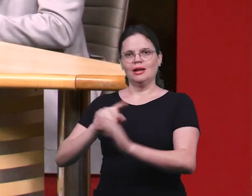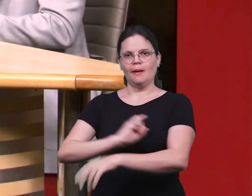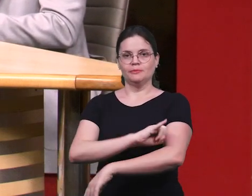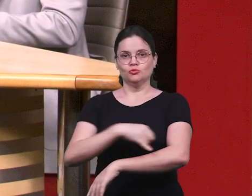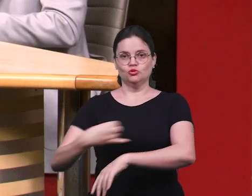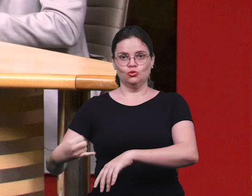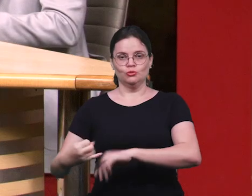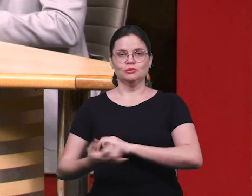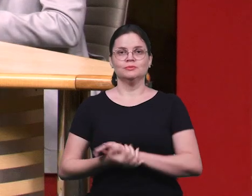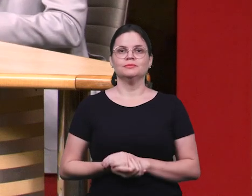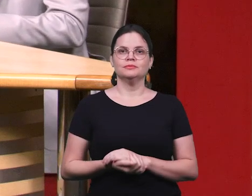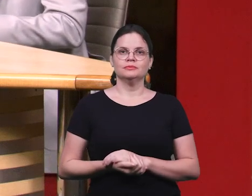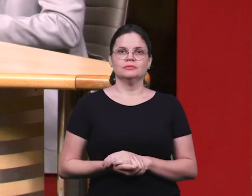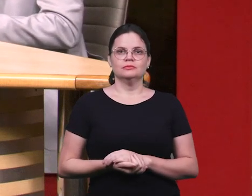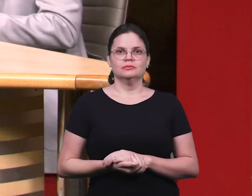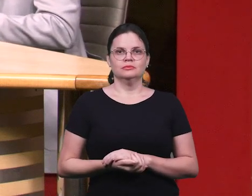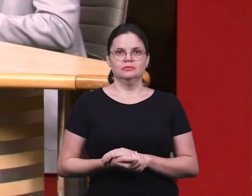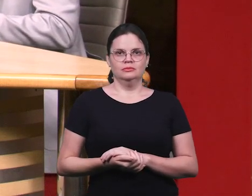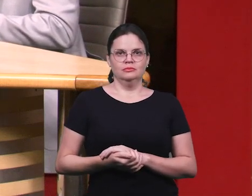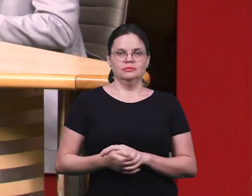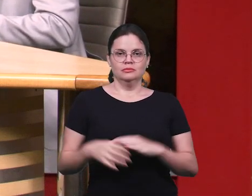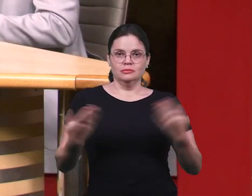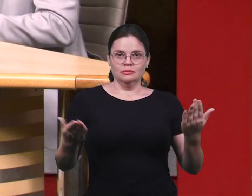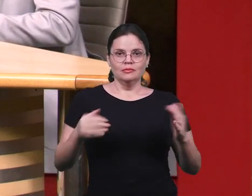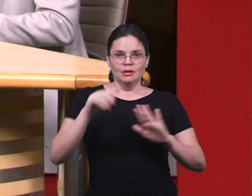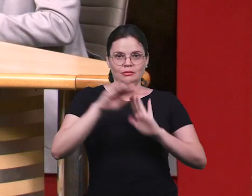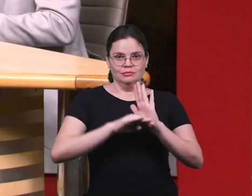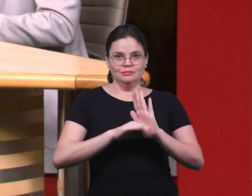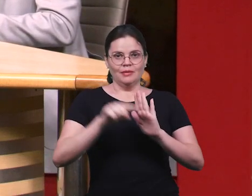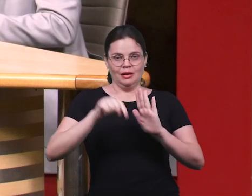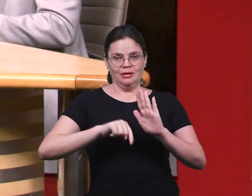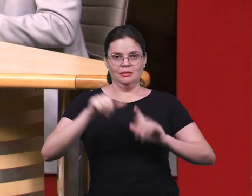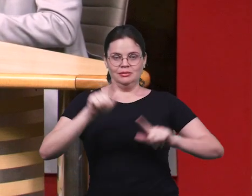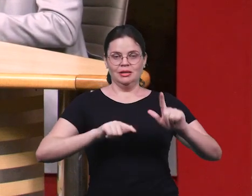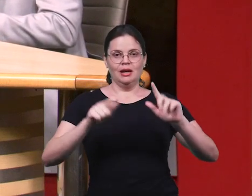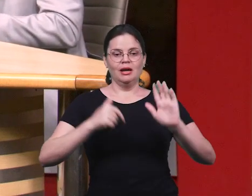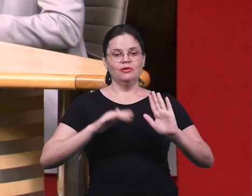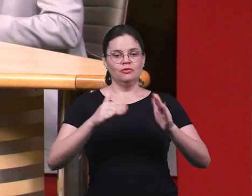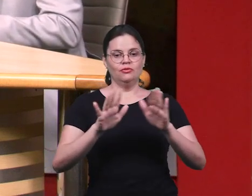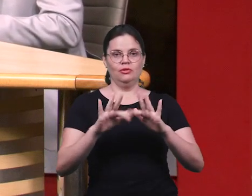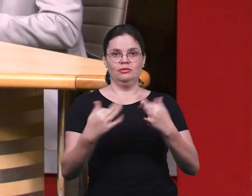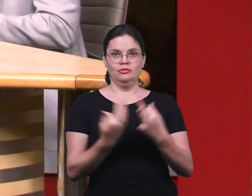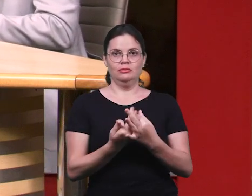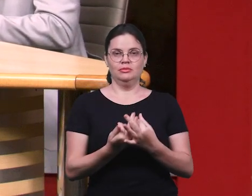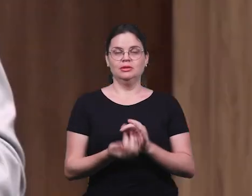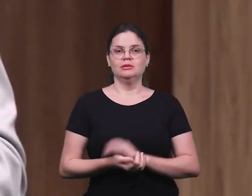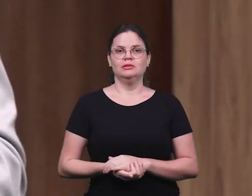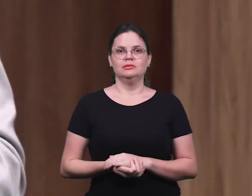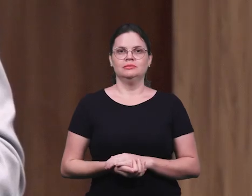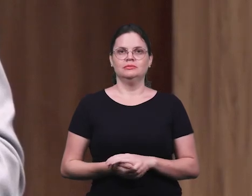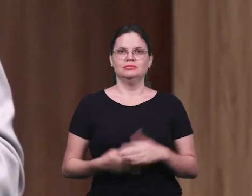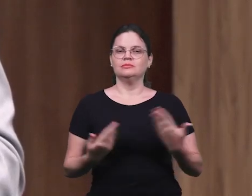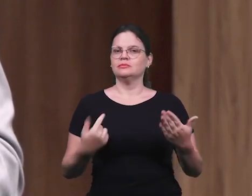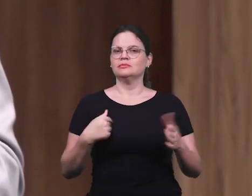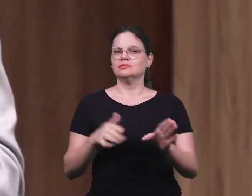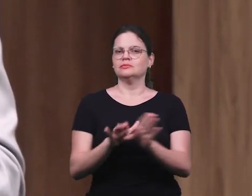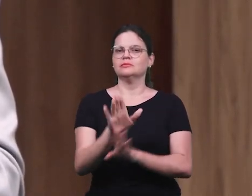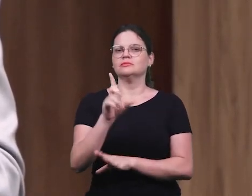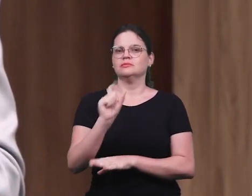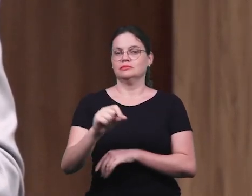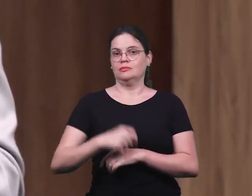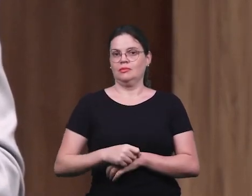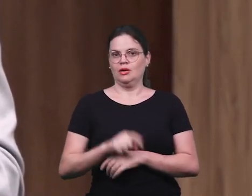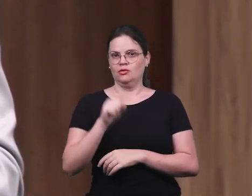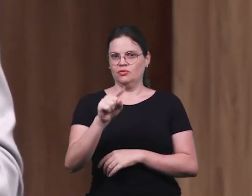Então, nós estamos aqui no programa para famílias. Não faça nada que a profecia não vá